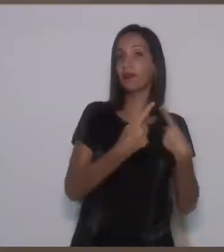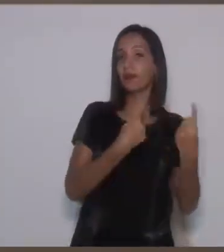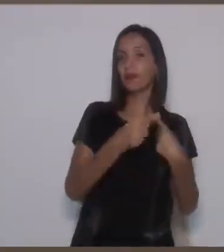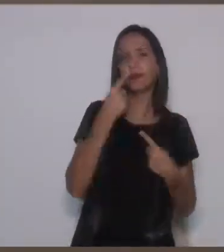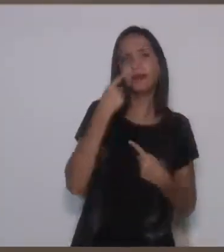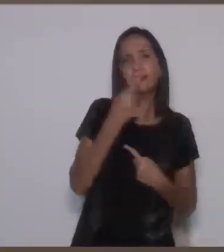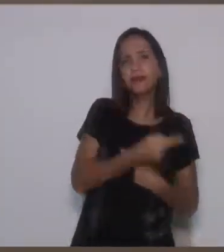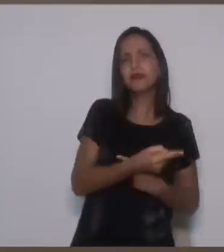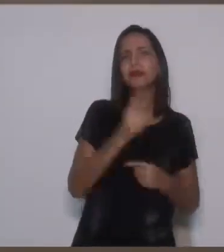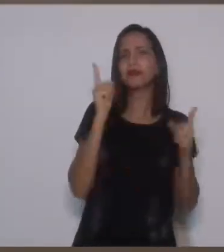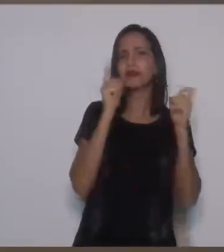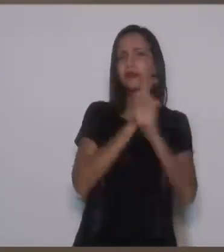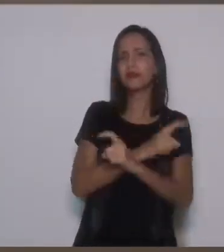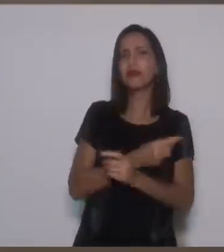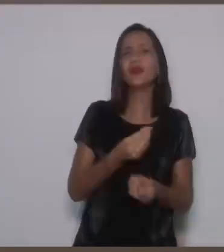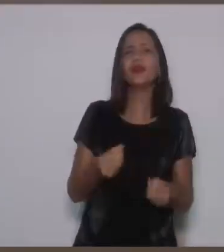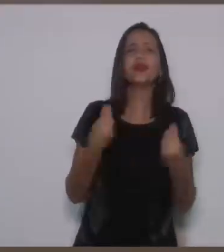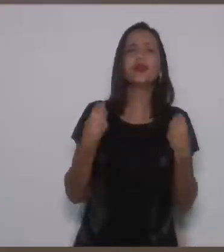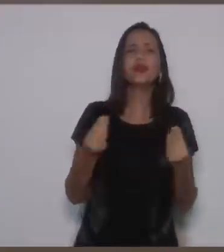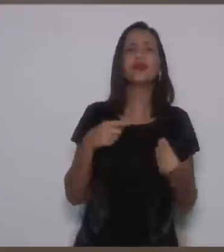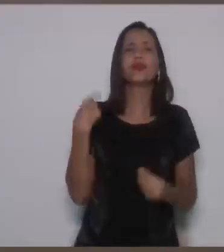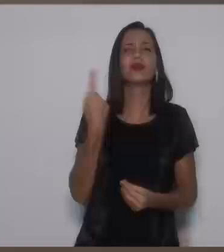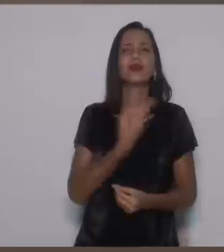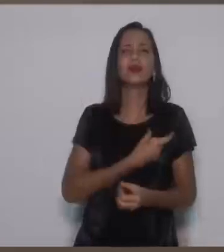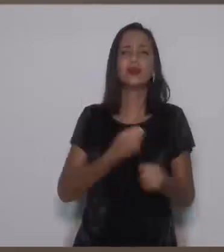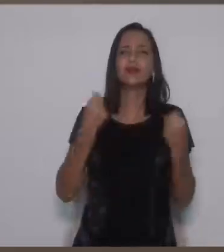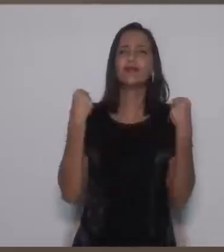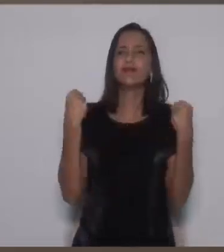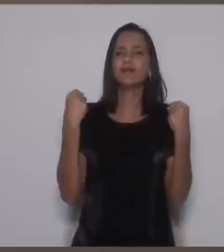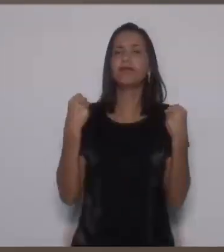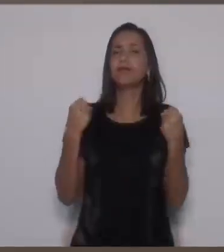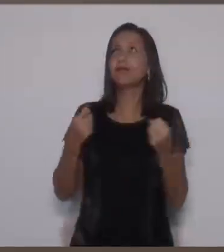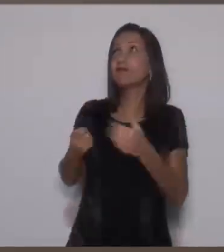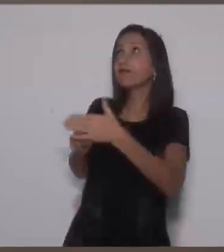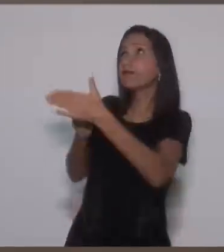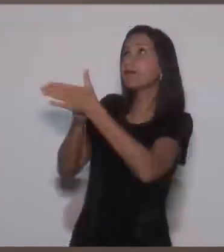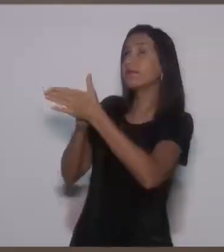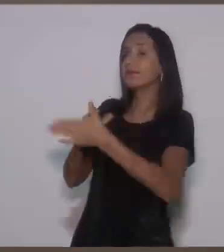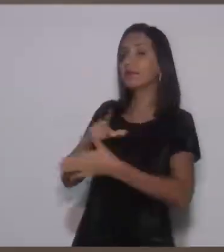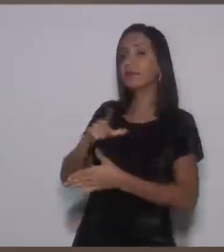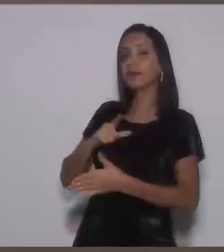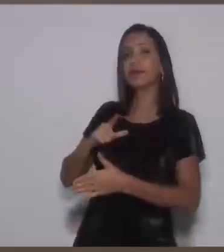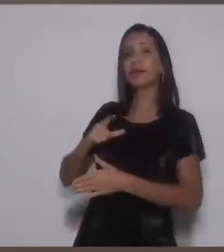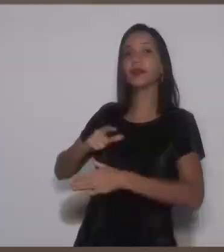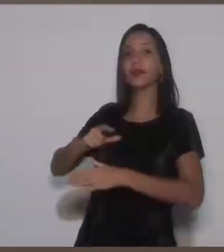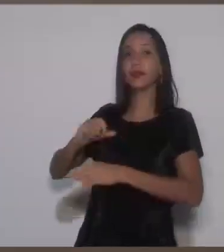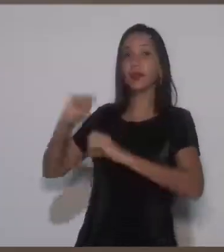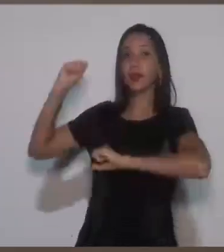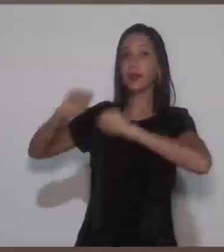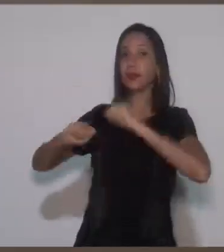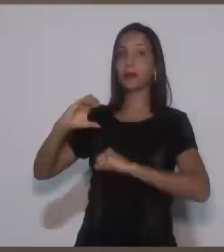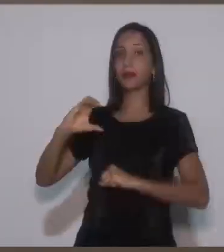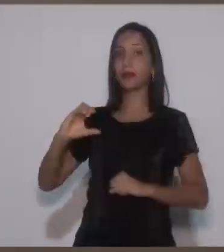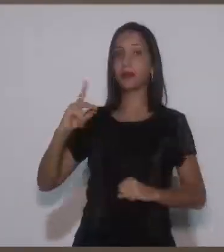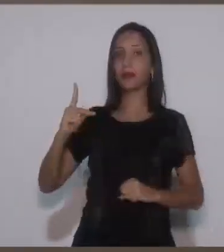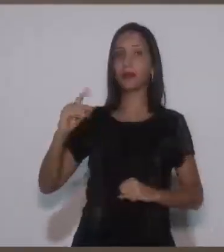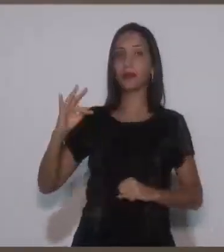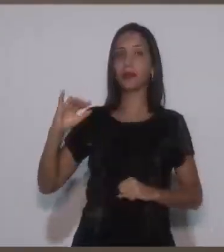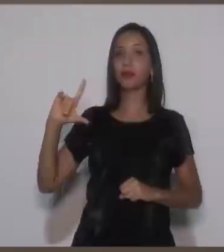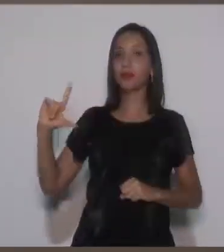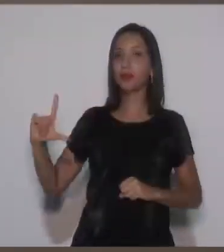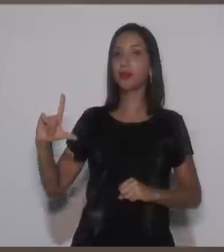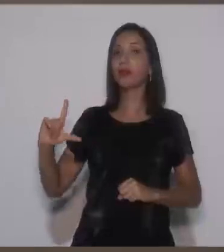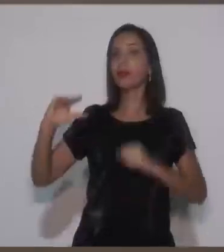a dificuldade. Então, como que a gente tem força para cobrar do poder de um fornecedor como esse, para que ele cumpra aquilo